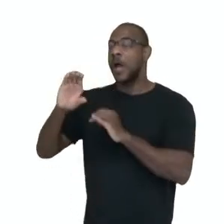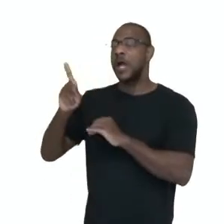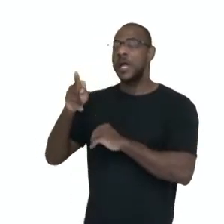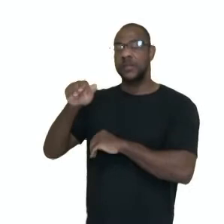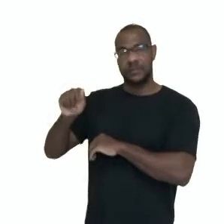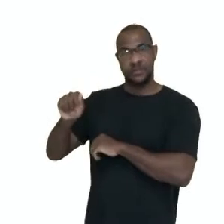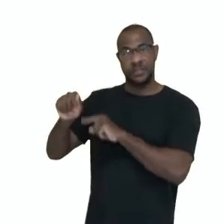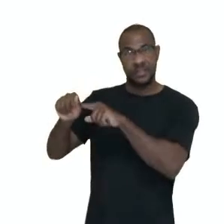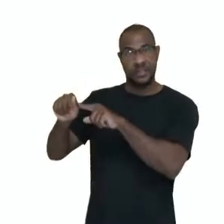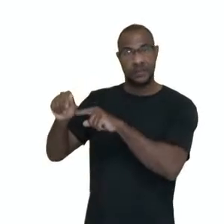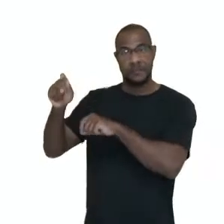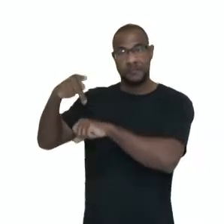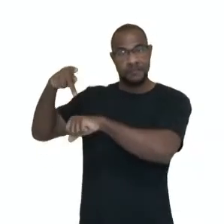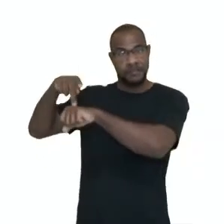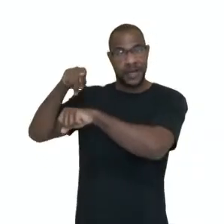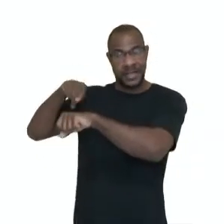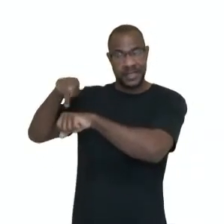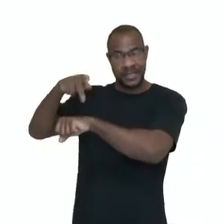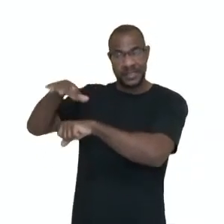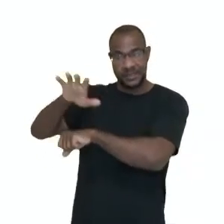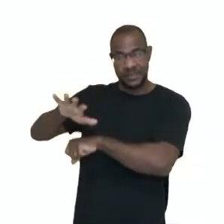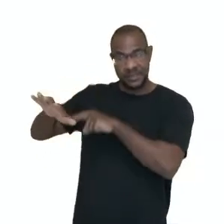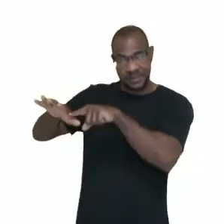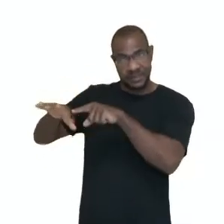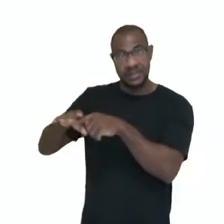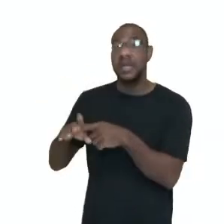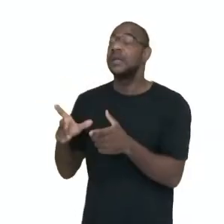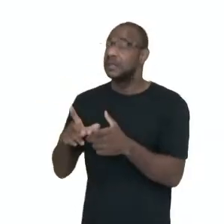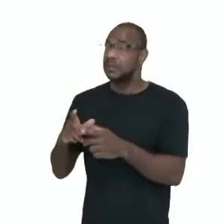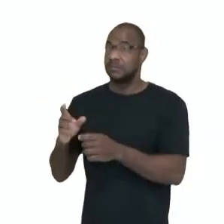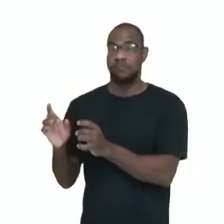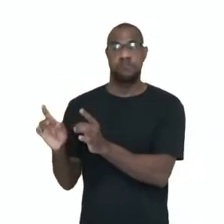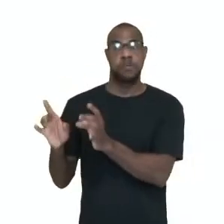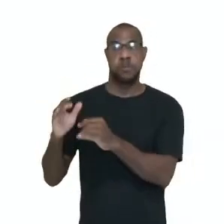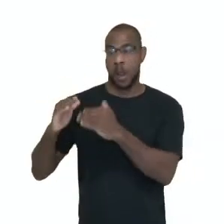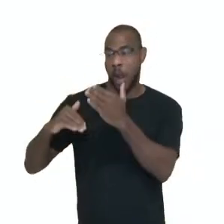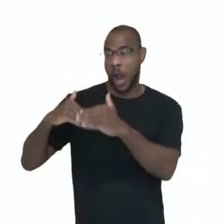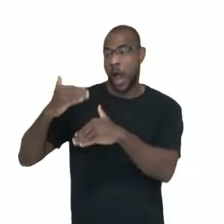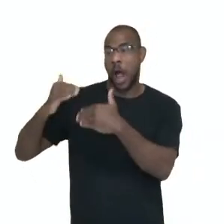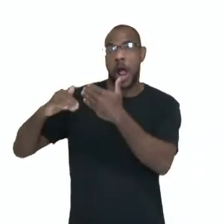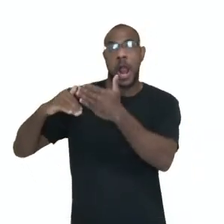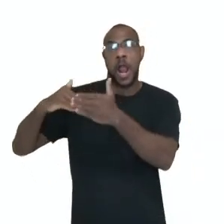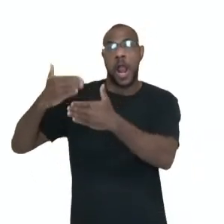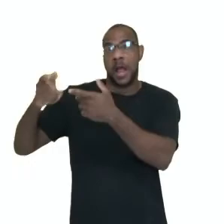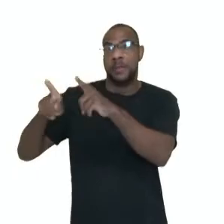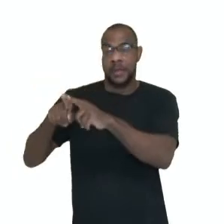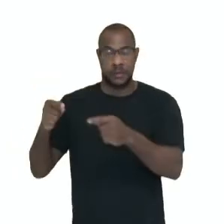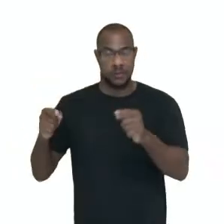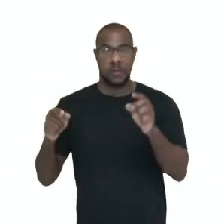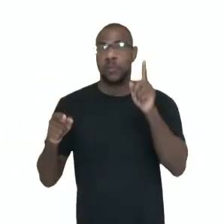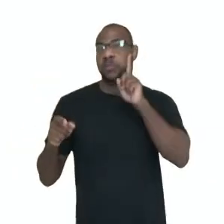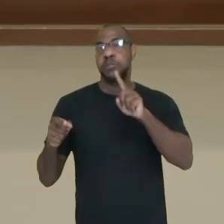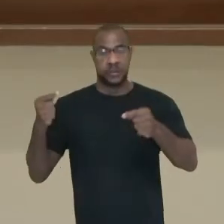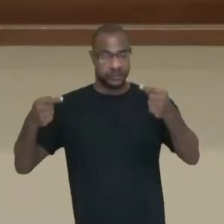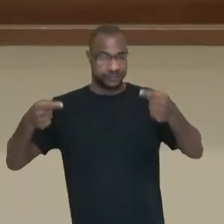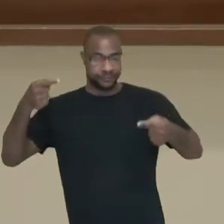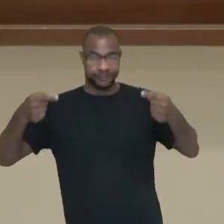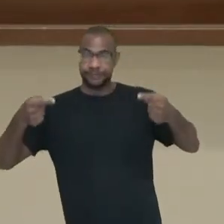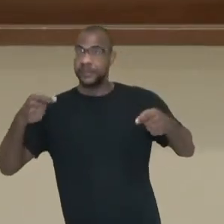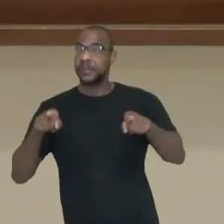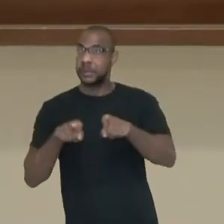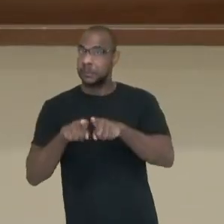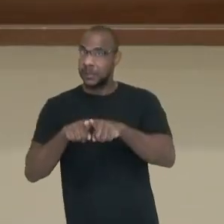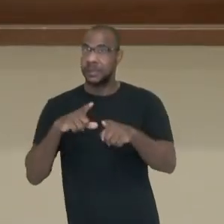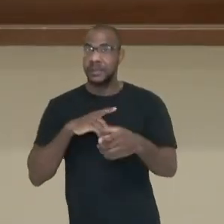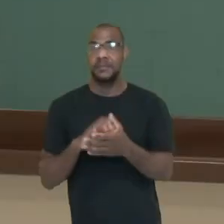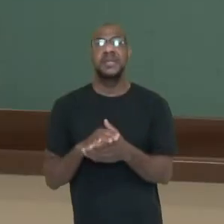grandes papéis no sentido de conflitos mundiais, no sentido econômico com os Estados Unidos. Além de China, podemos destacar